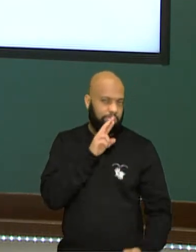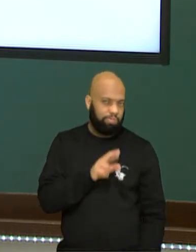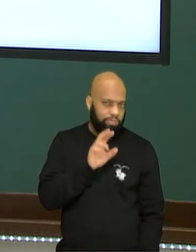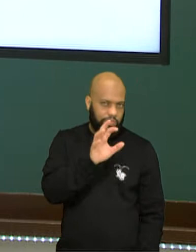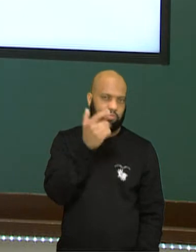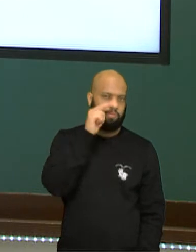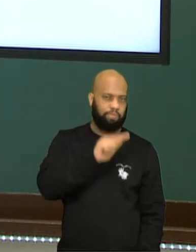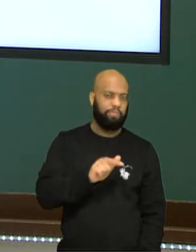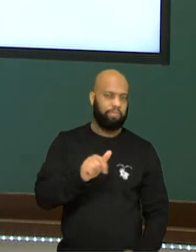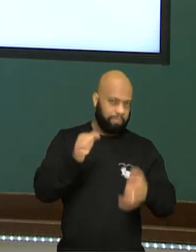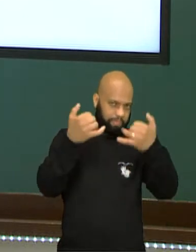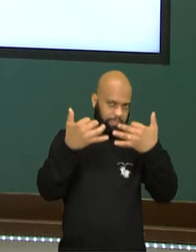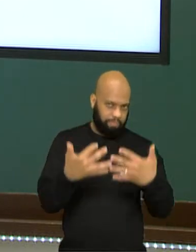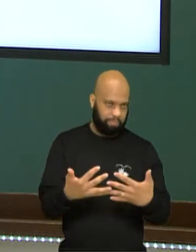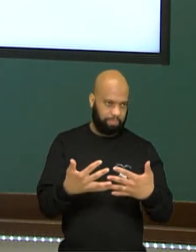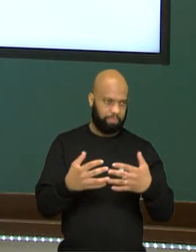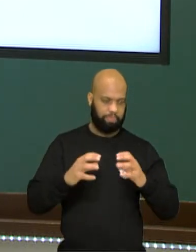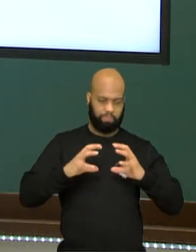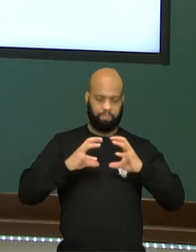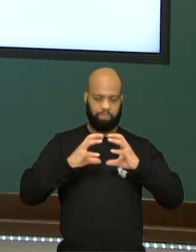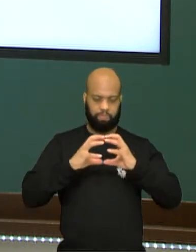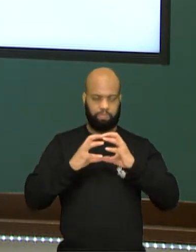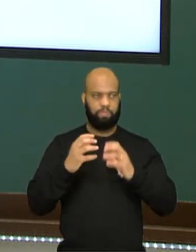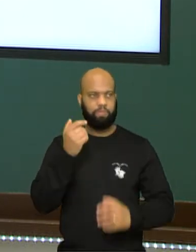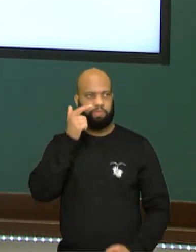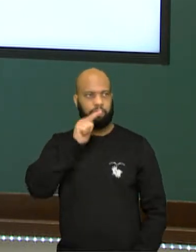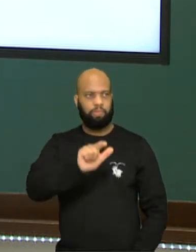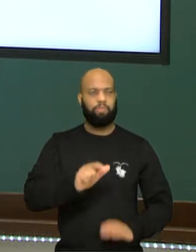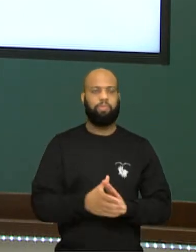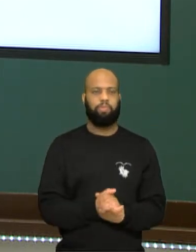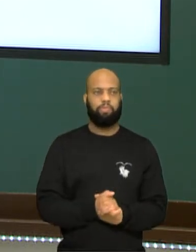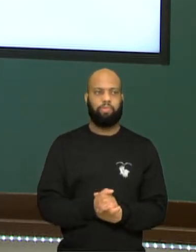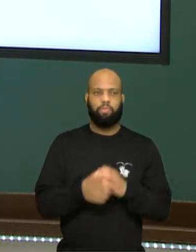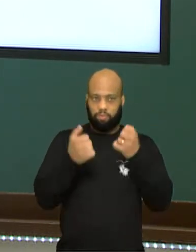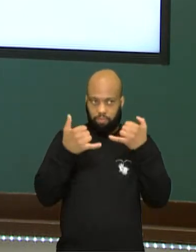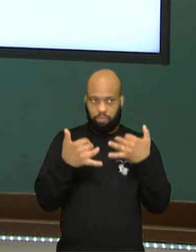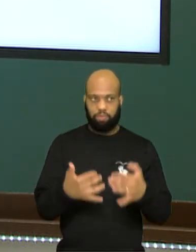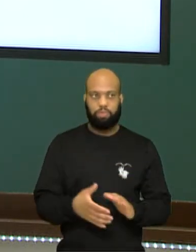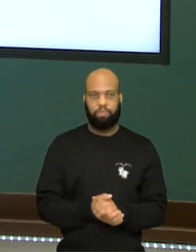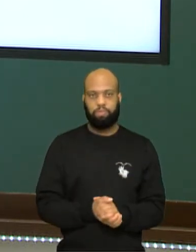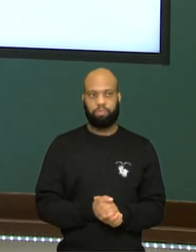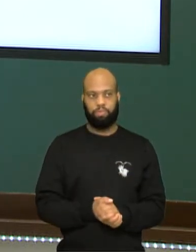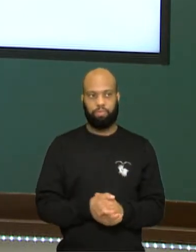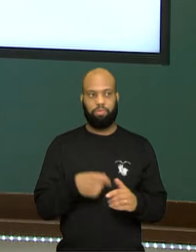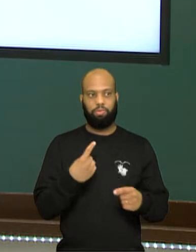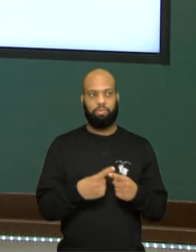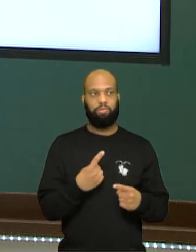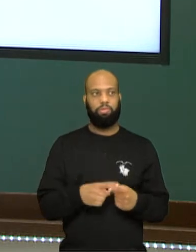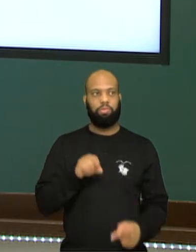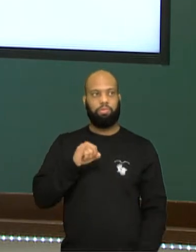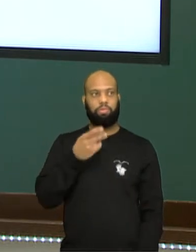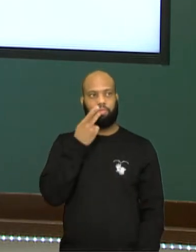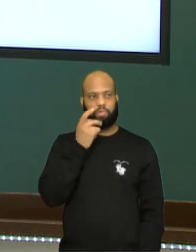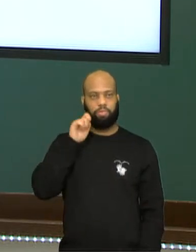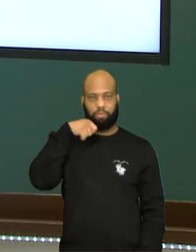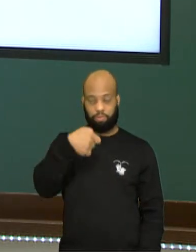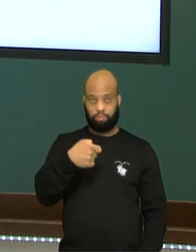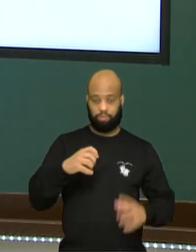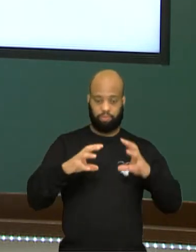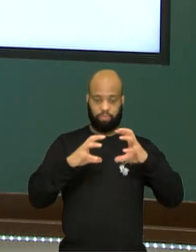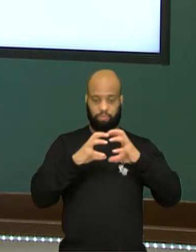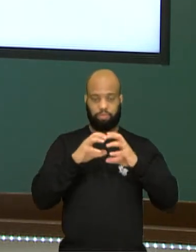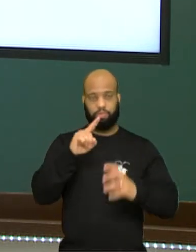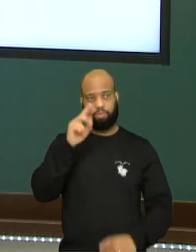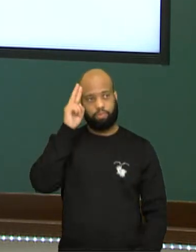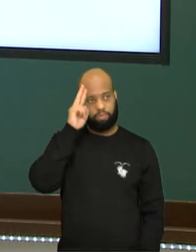responder de pronto que é uma esfera consegue definir ela porque eu quando eu falo uma esfera Tenho certeza na